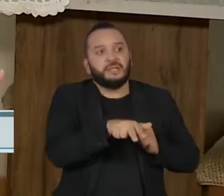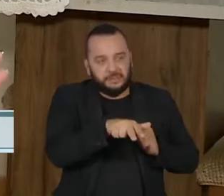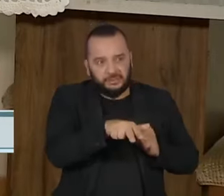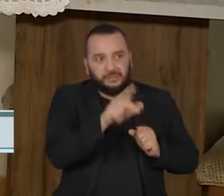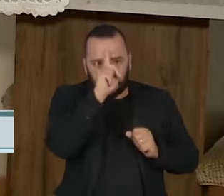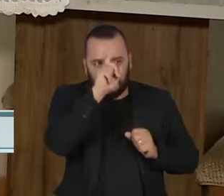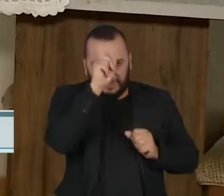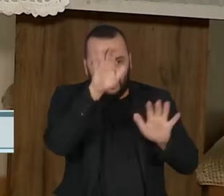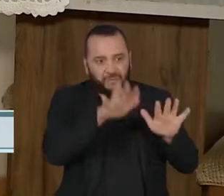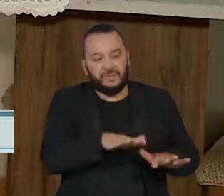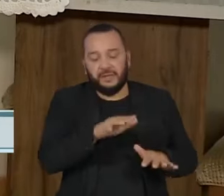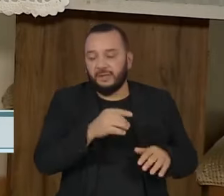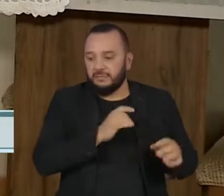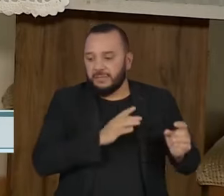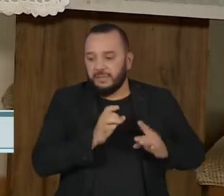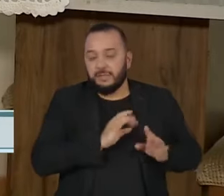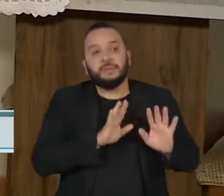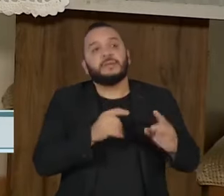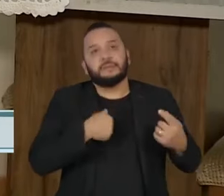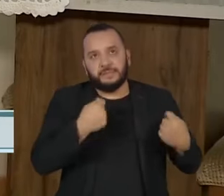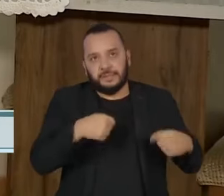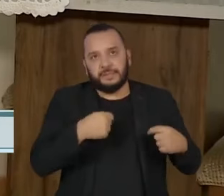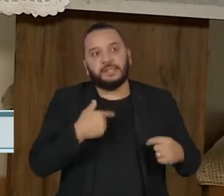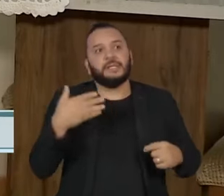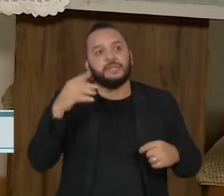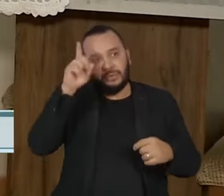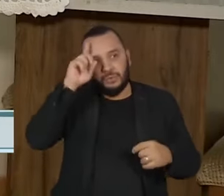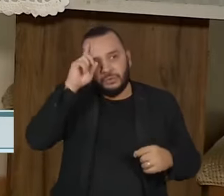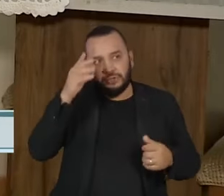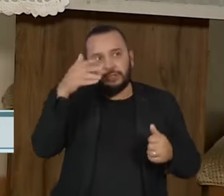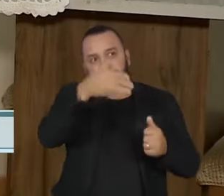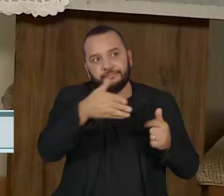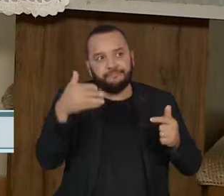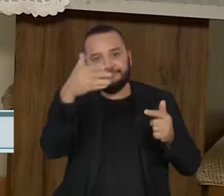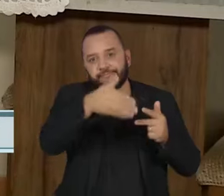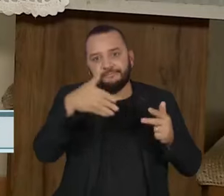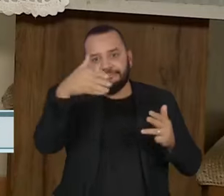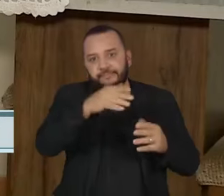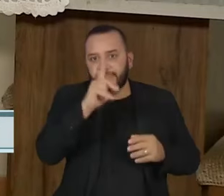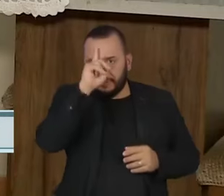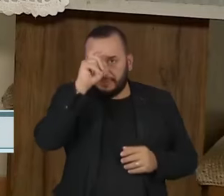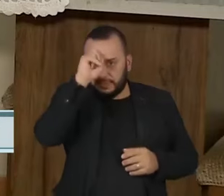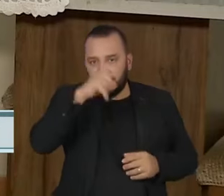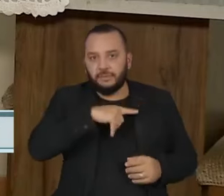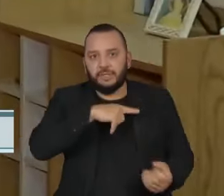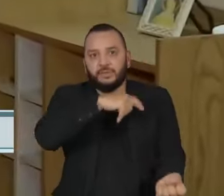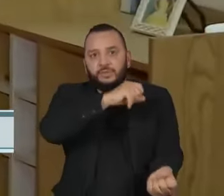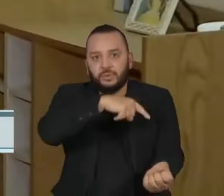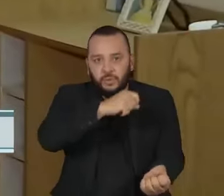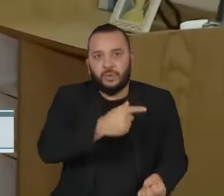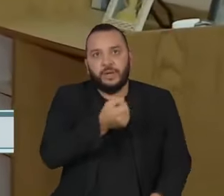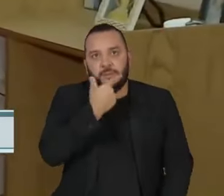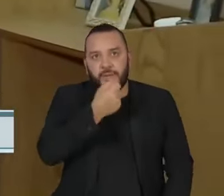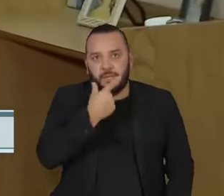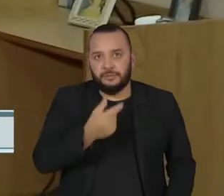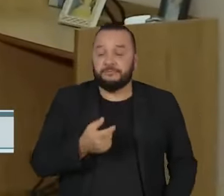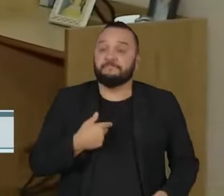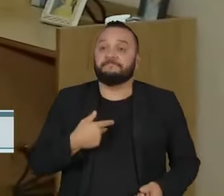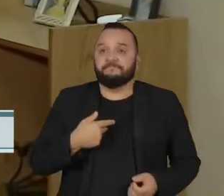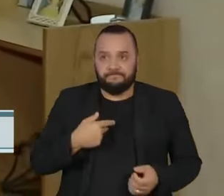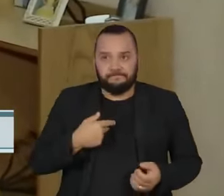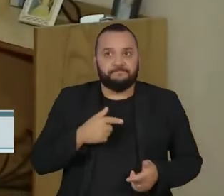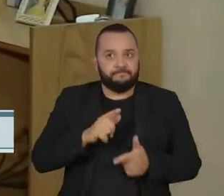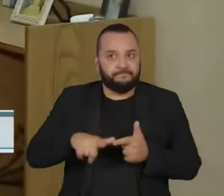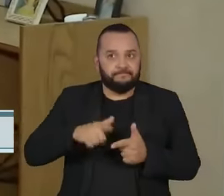principal pensamento. Mas eu precisei ficar indo todos os dias ao hospital para tomar soro, medicação. Esse verdadeiro